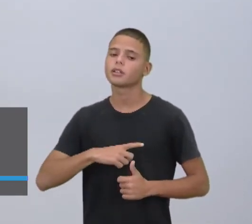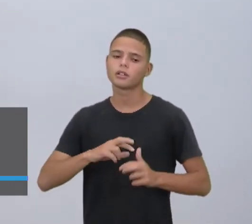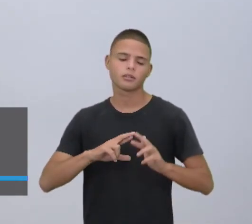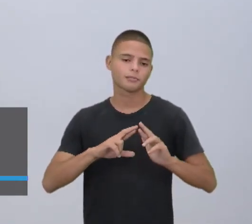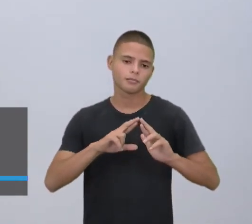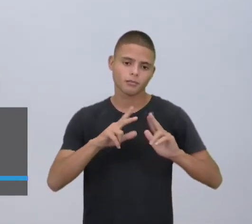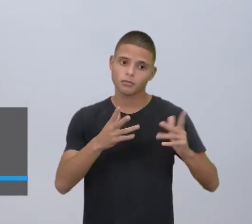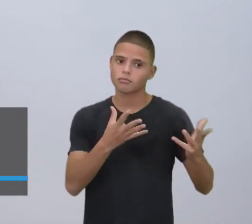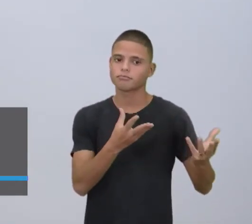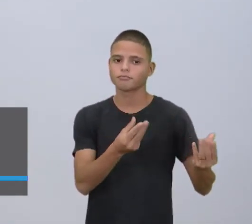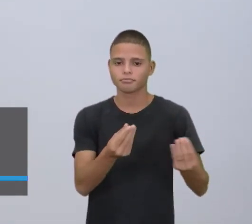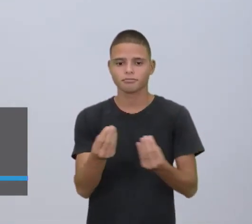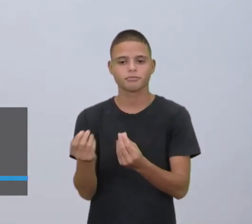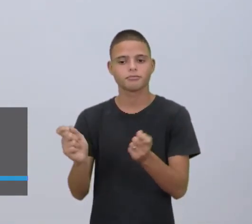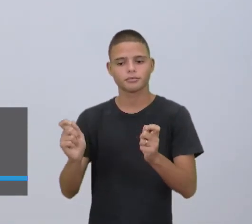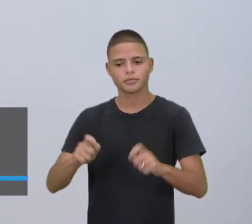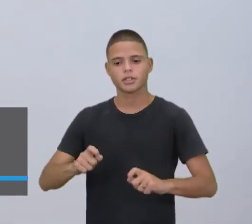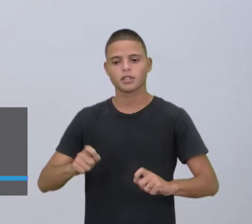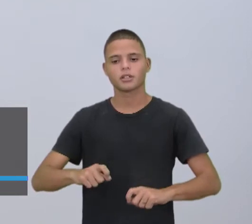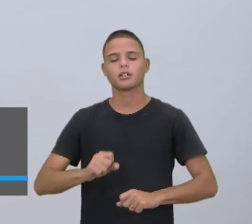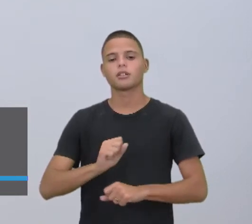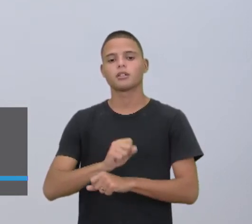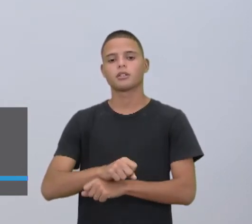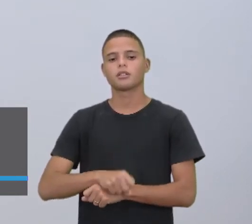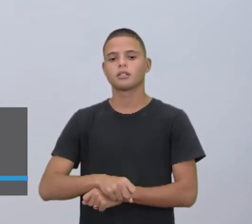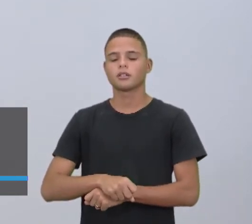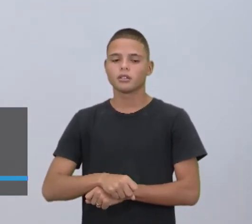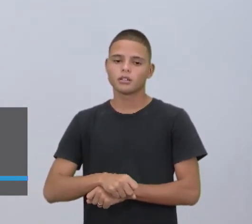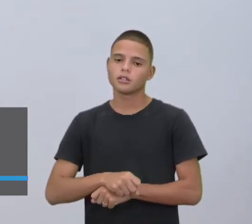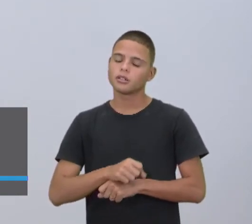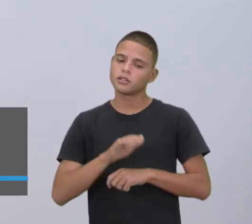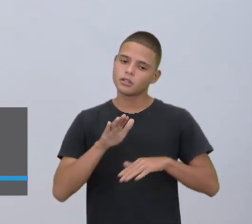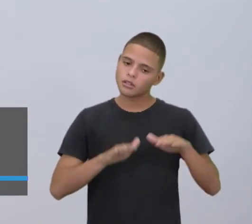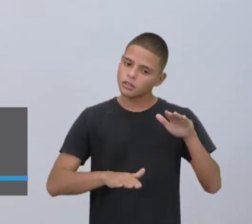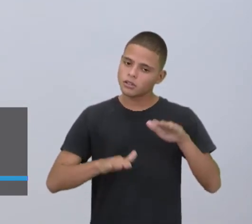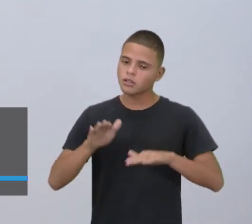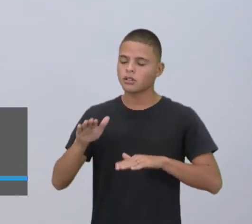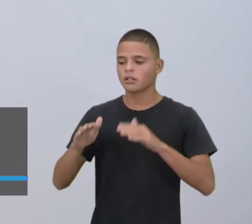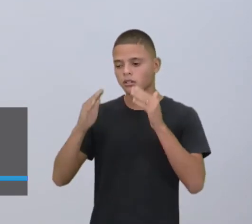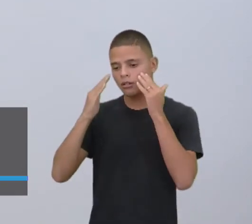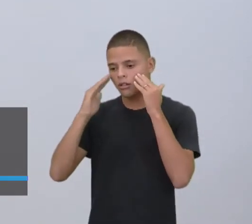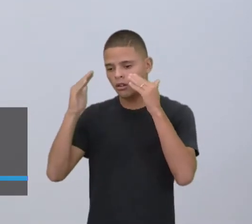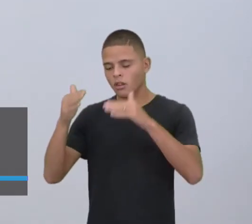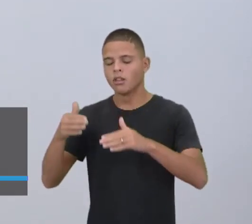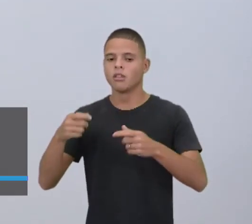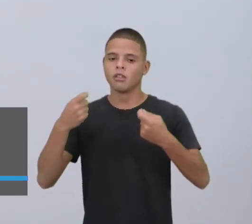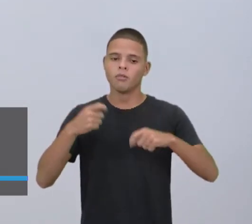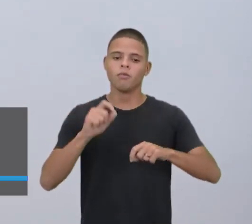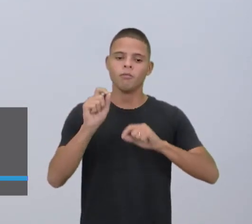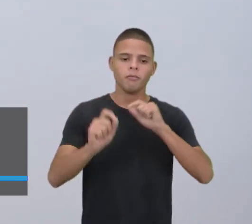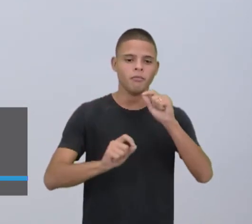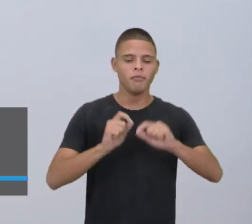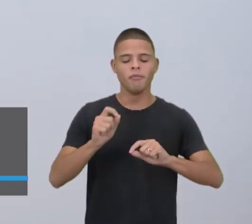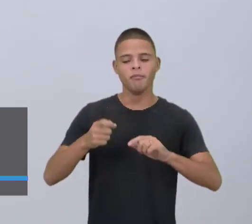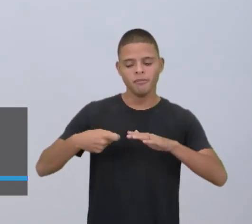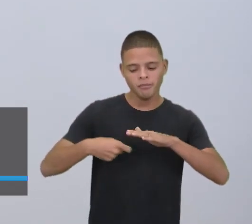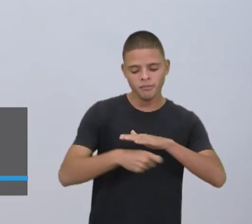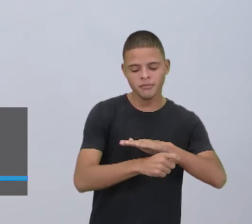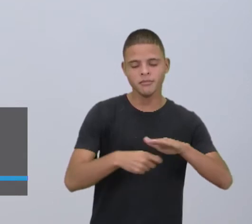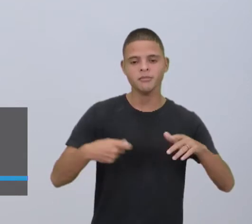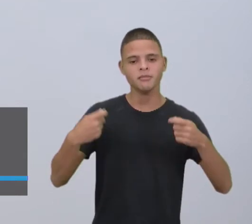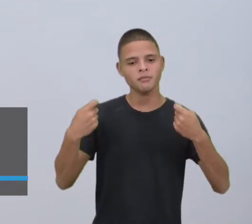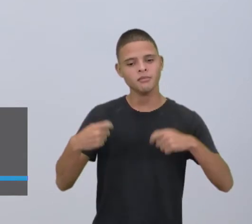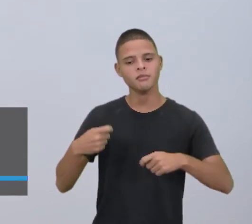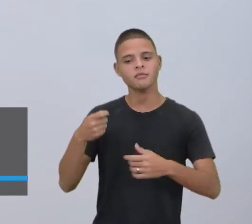são múltiplas, assim, tudo vai depender do foco, do que precisa, do que é necessário, do investimento que precisa fazer